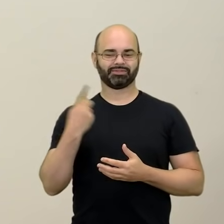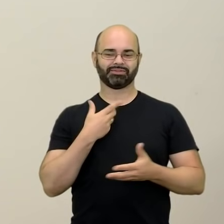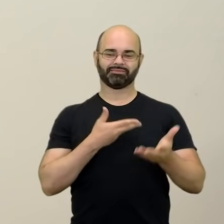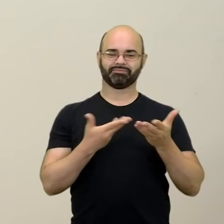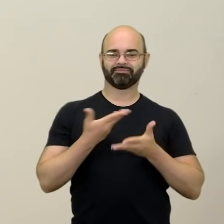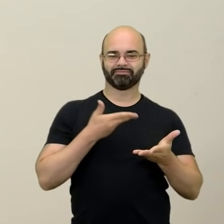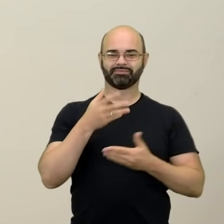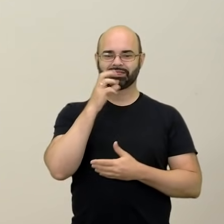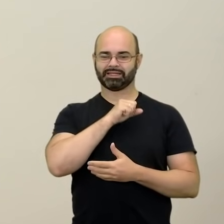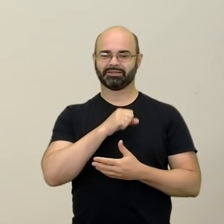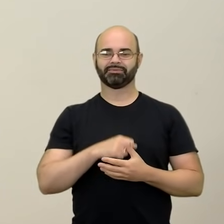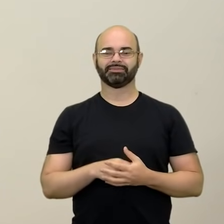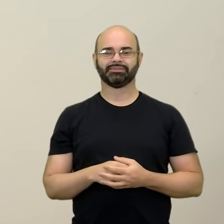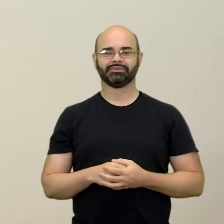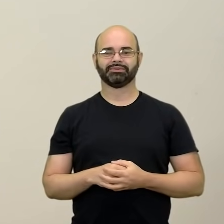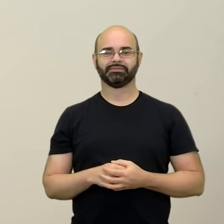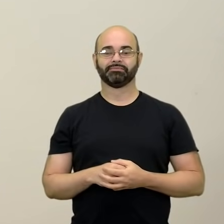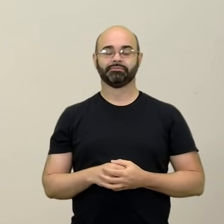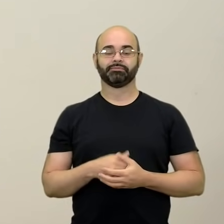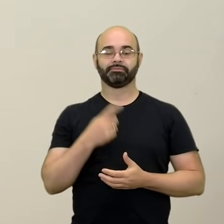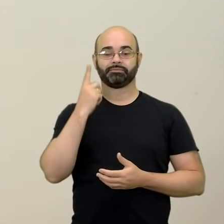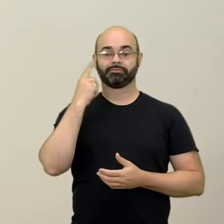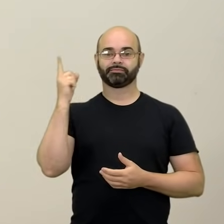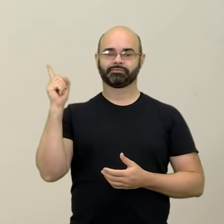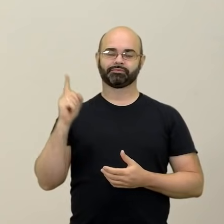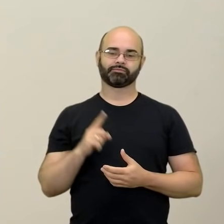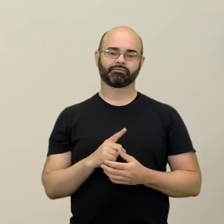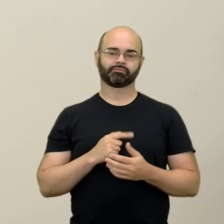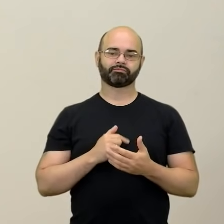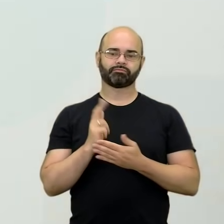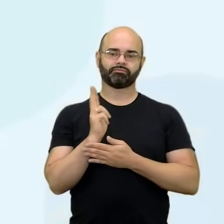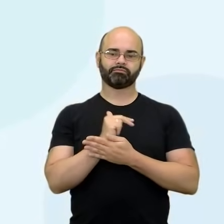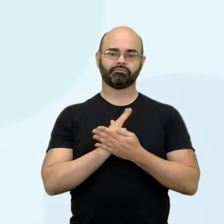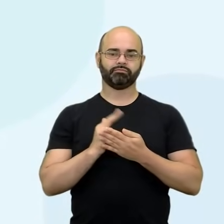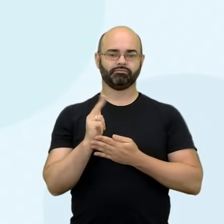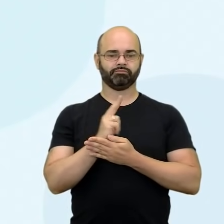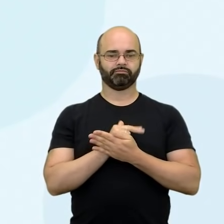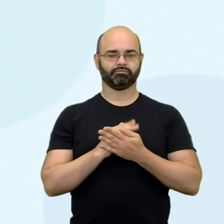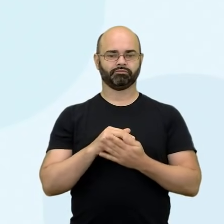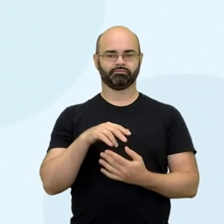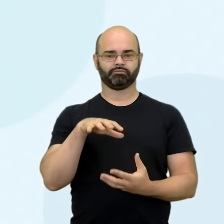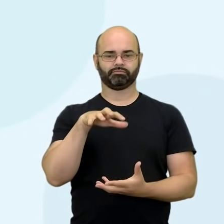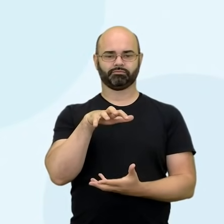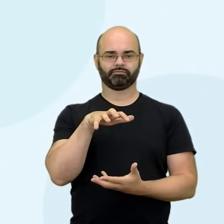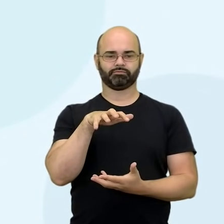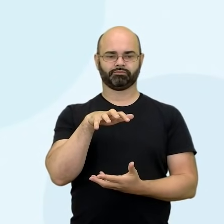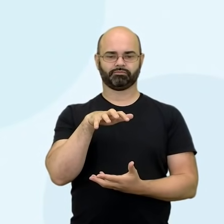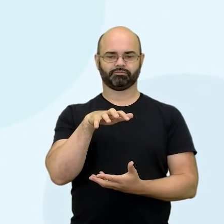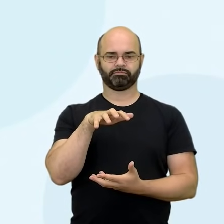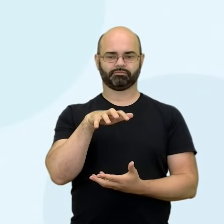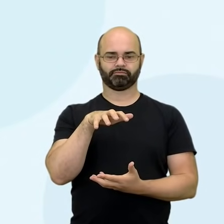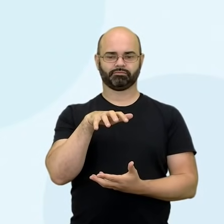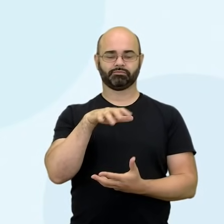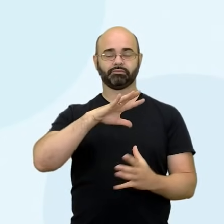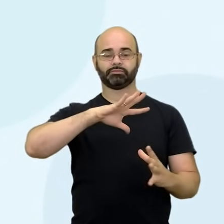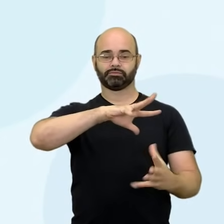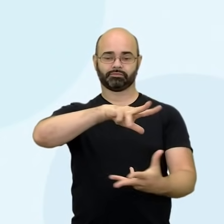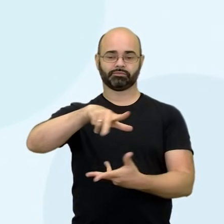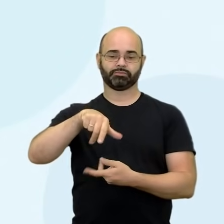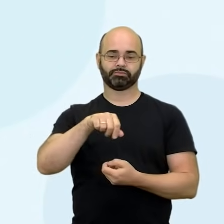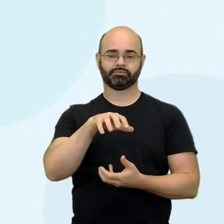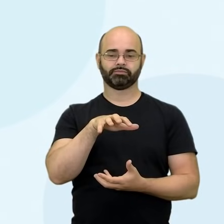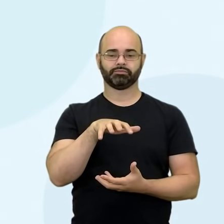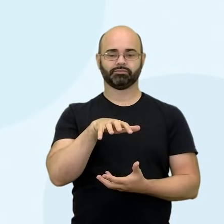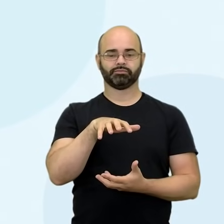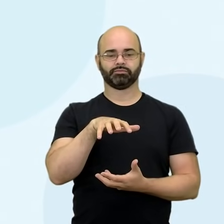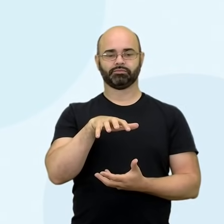tá bom muito bem Então olha só eu fiz um desenho aí você Esse desenho aí tá representando o que seria nosso planeta tá